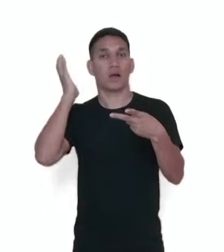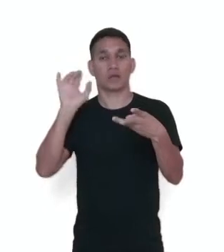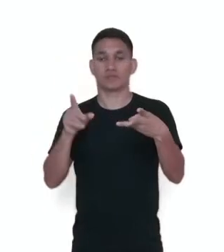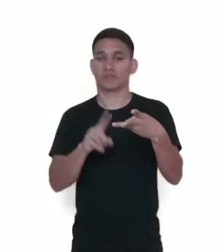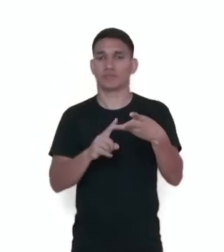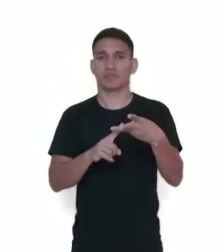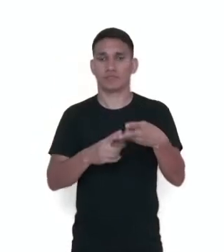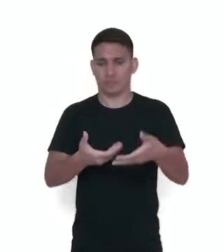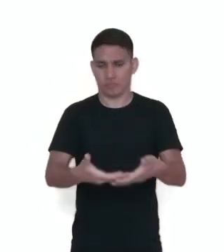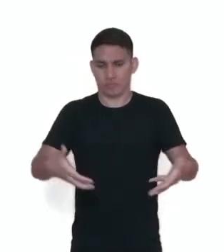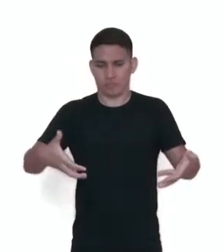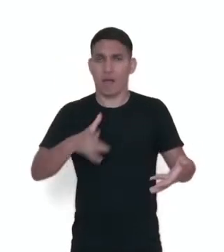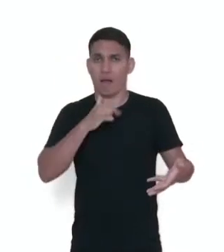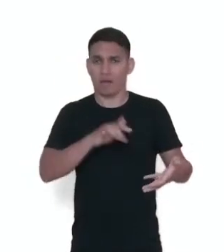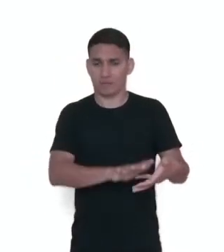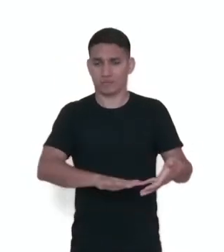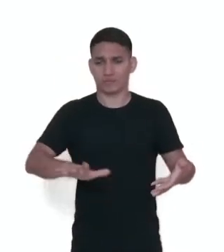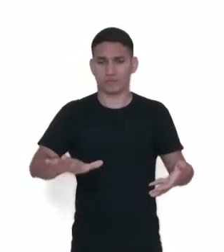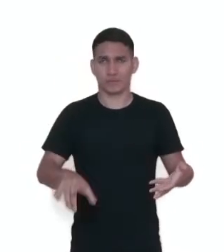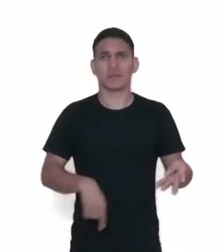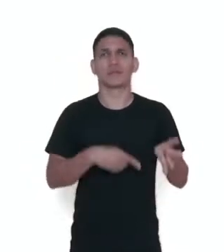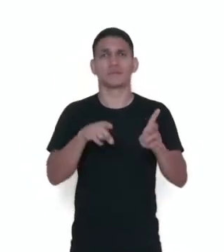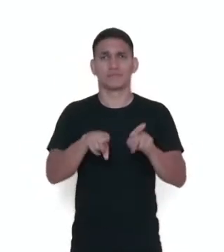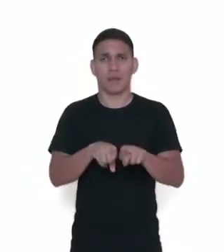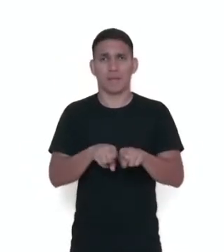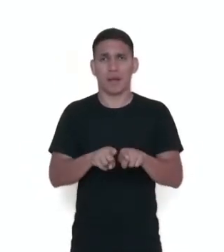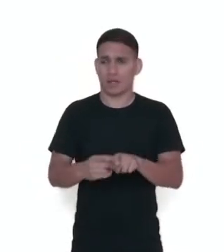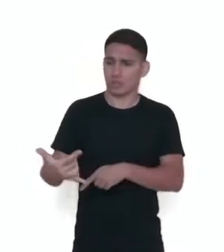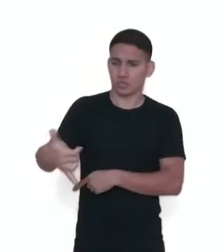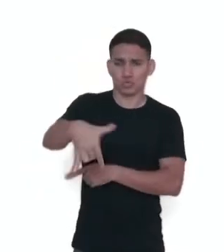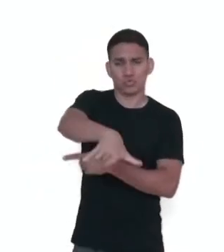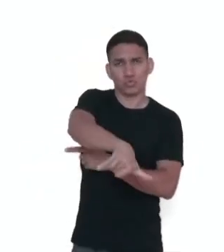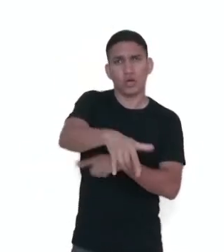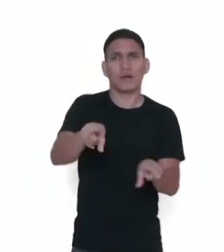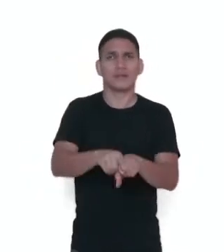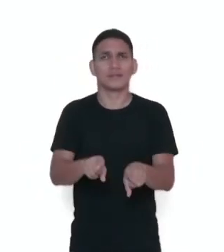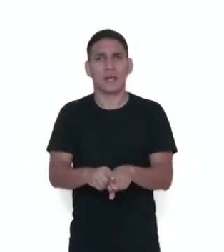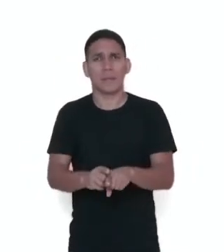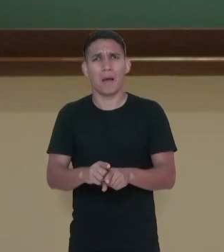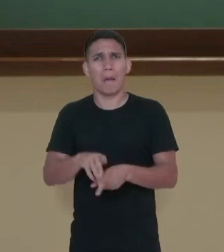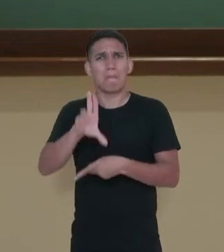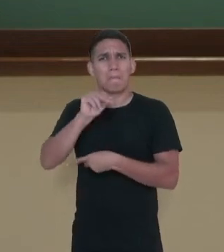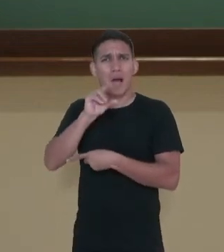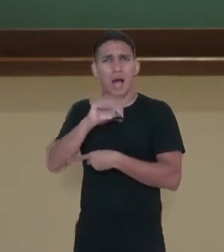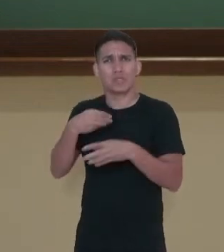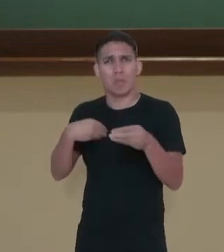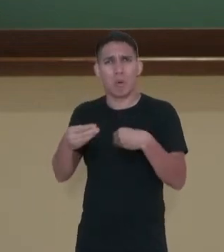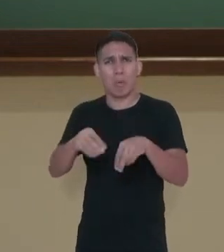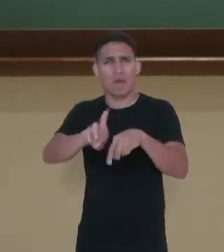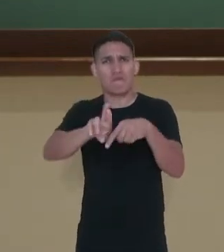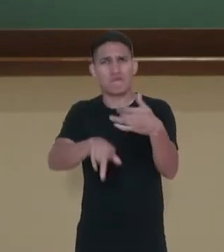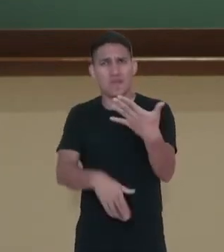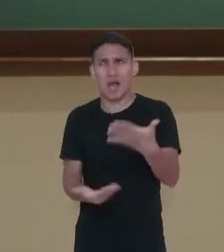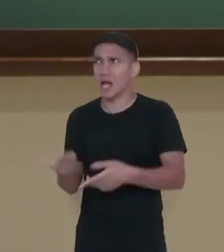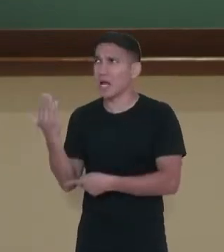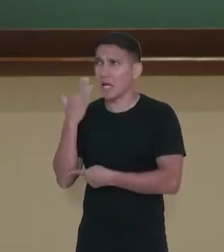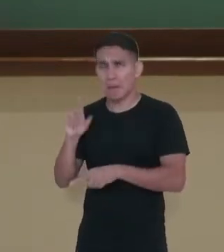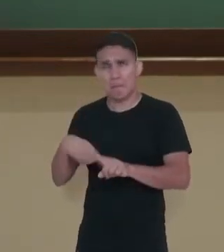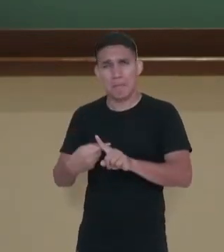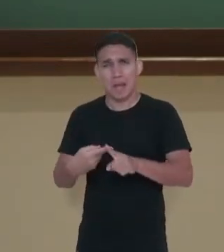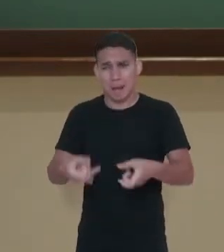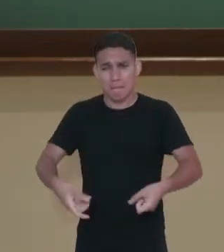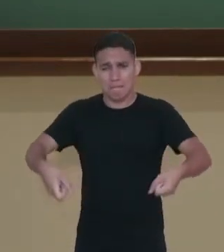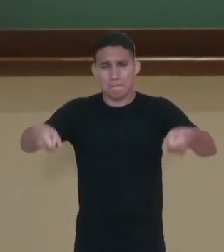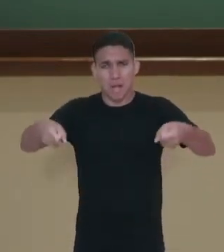banheira, regador, pato de borracha, torradeira, chaleira e balde. Como assim,